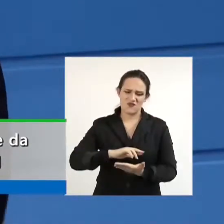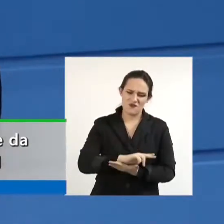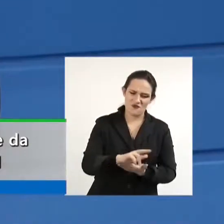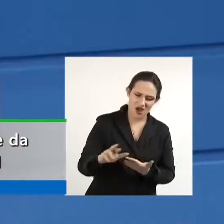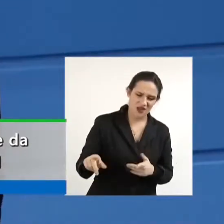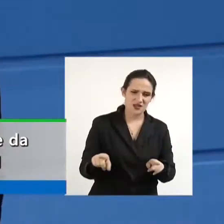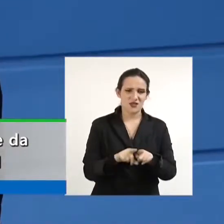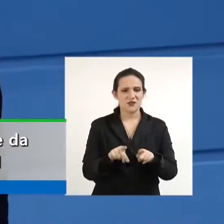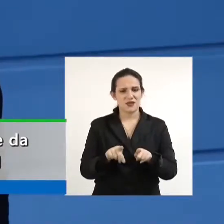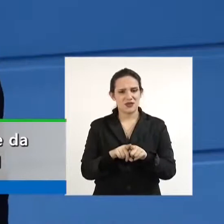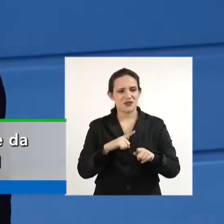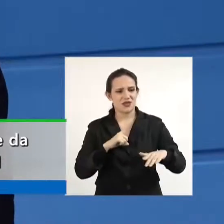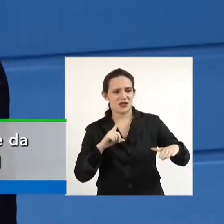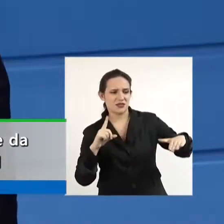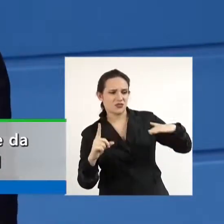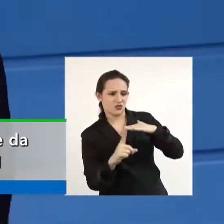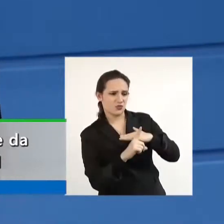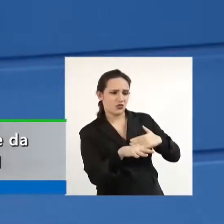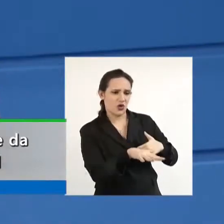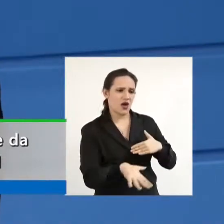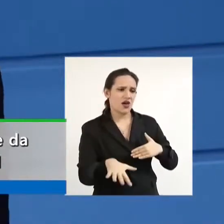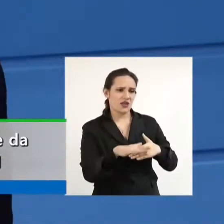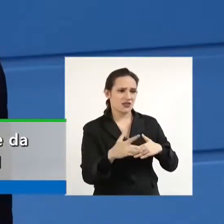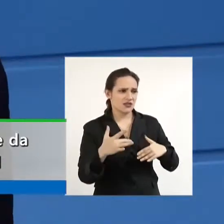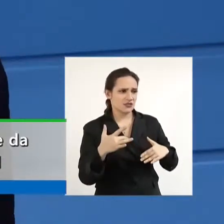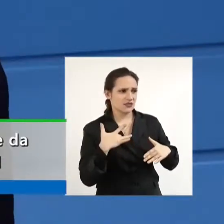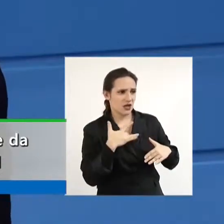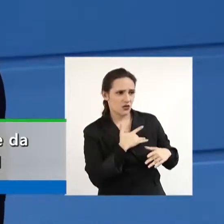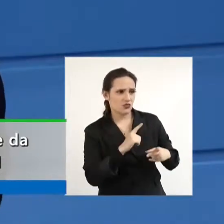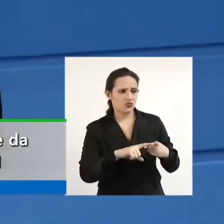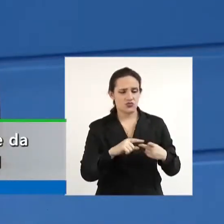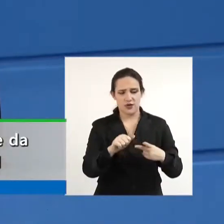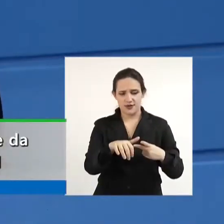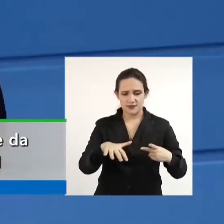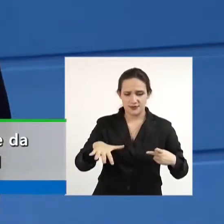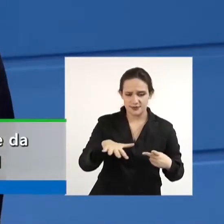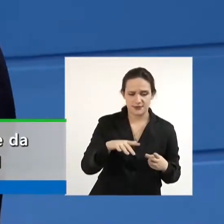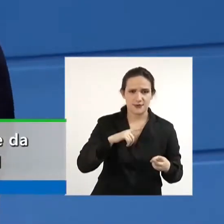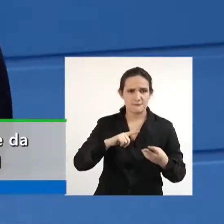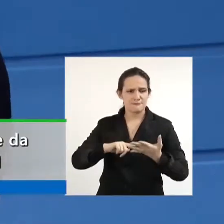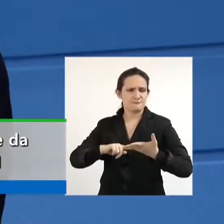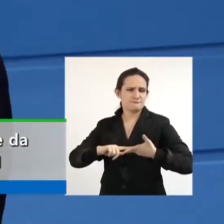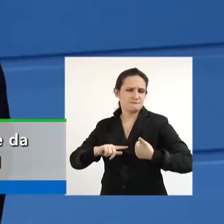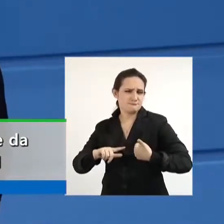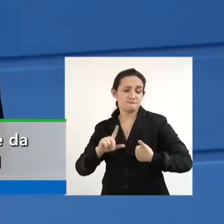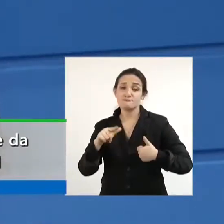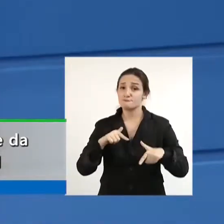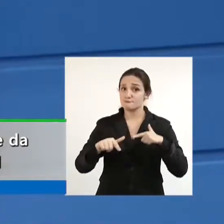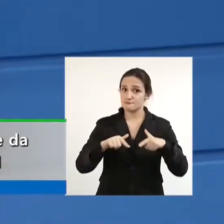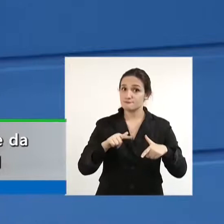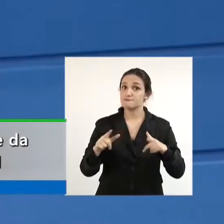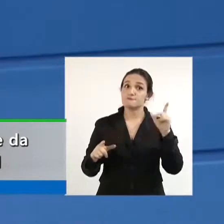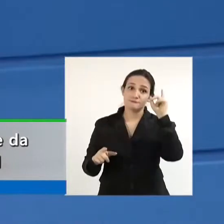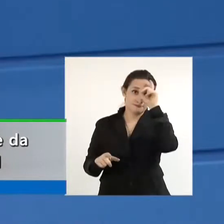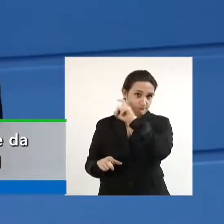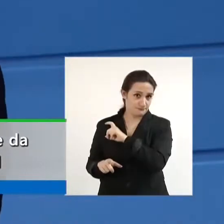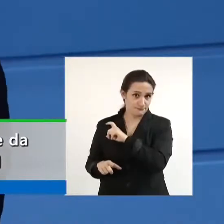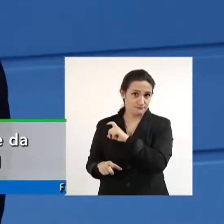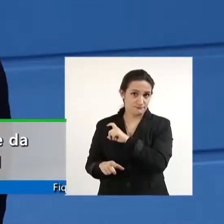da saúde complementar, com assistência social. Então, é um trabalho complexo, né,